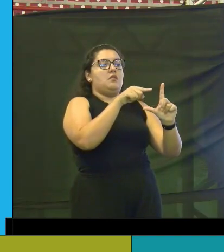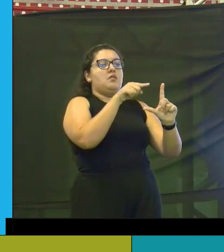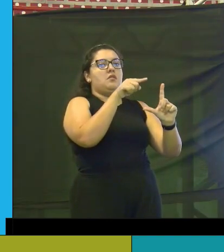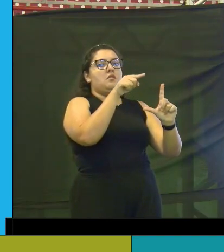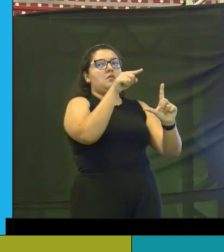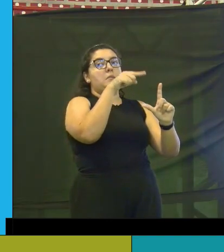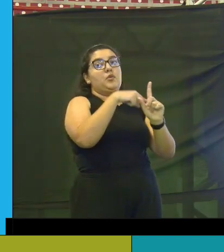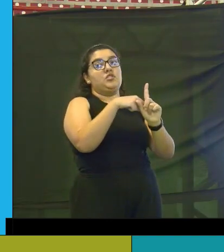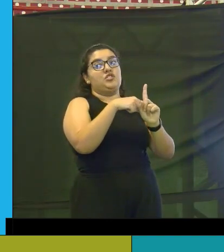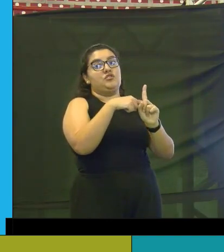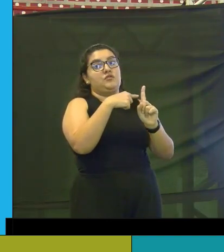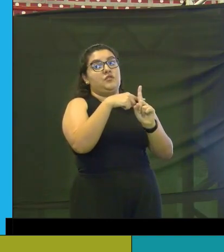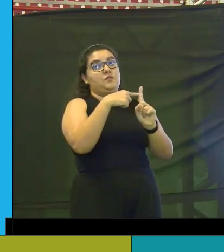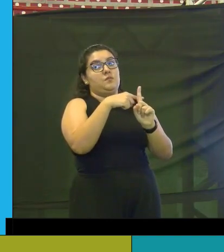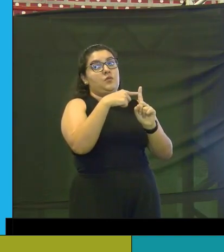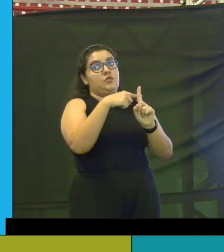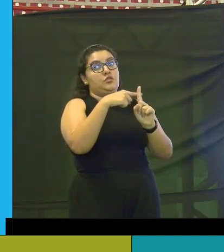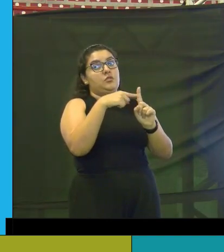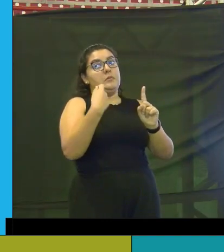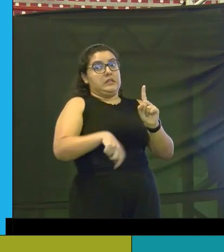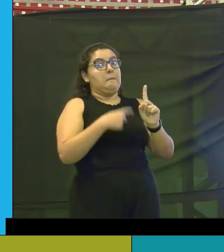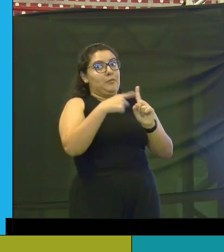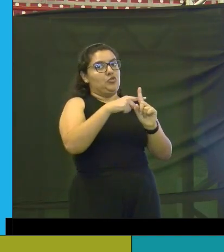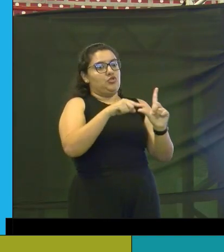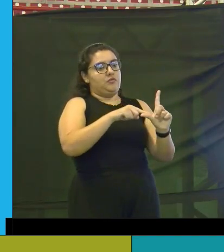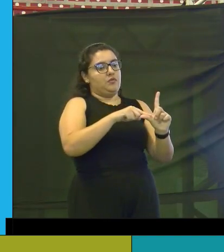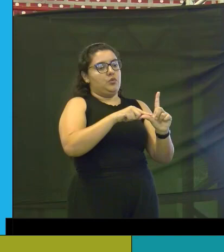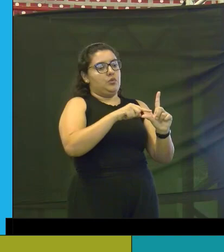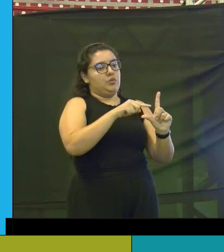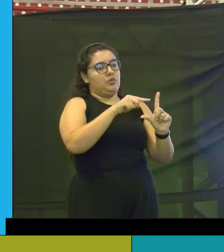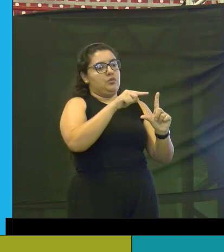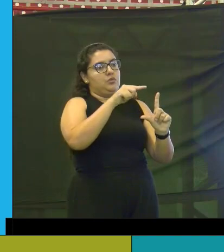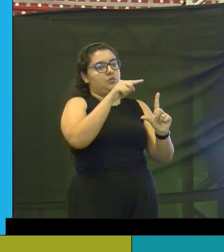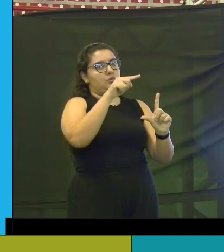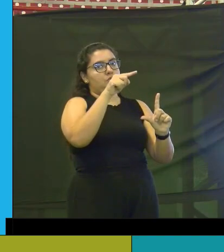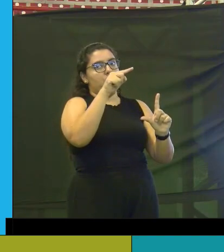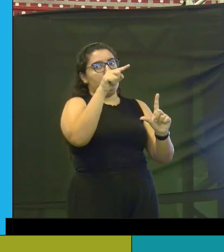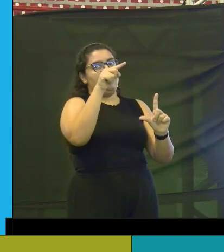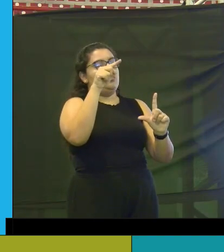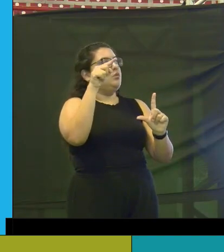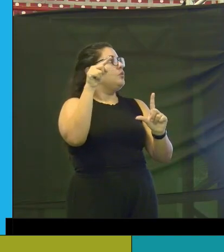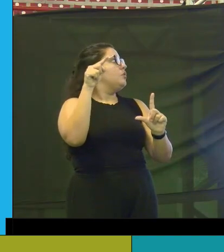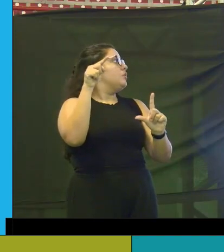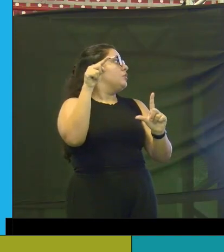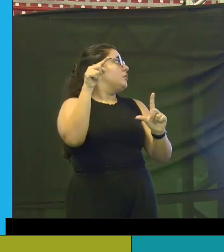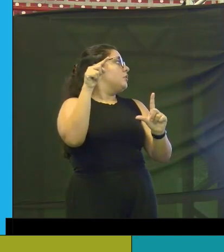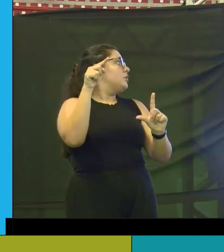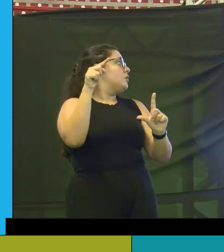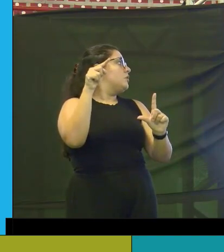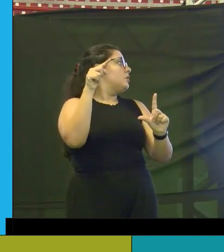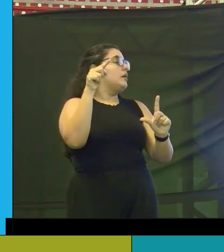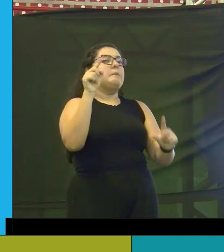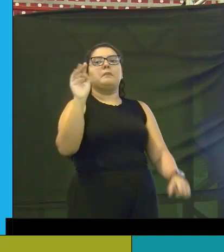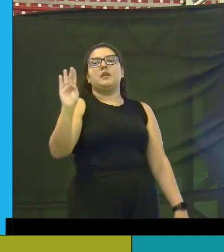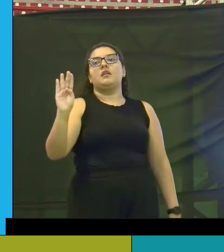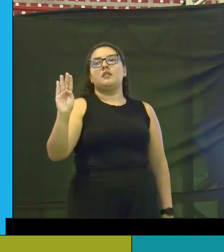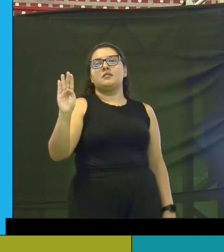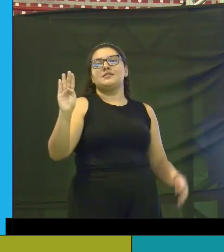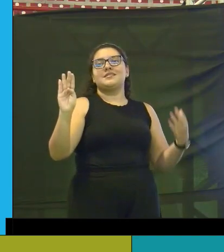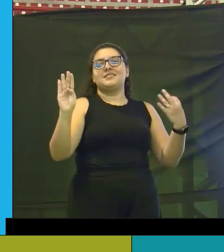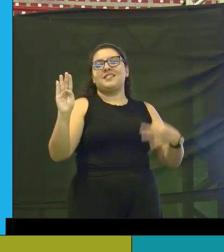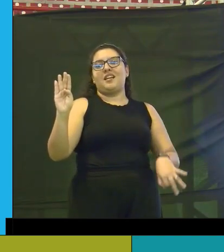ser o quê? Positiva. E aí o item correto seria apenas qual item? Você fecharia como sendo o item